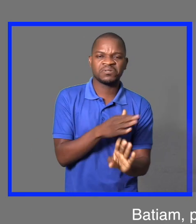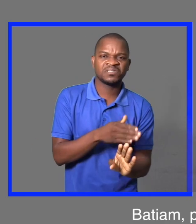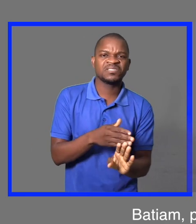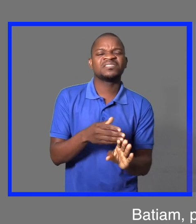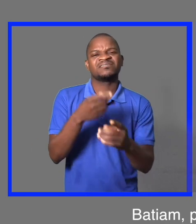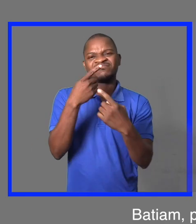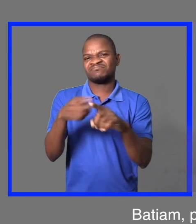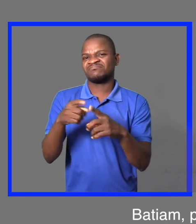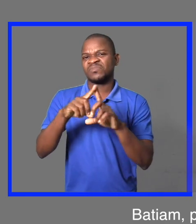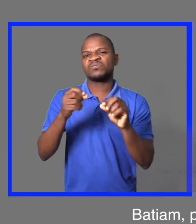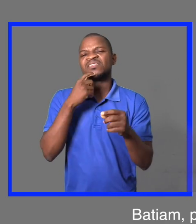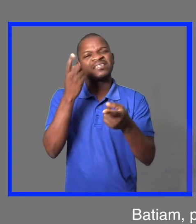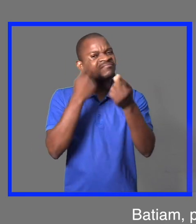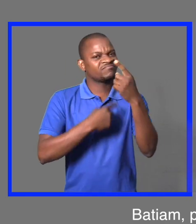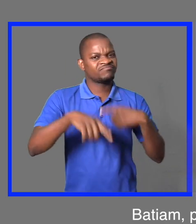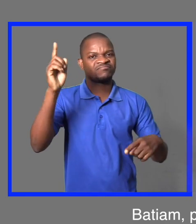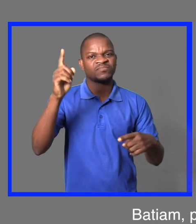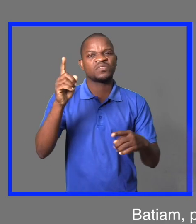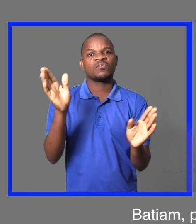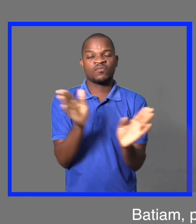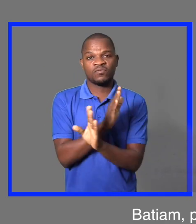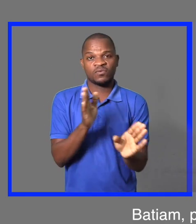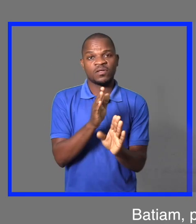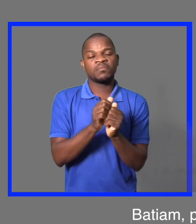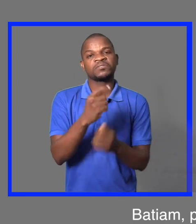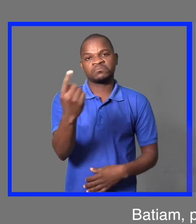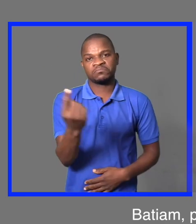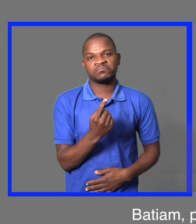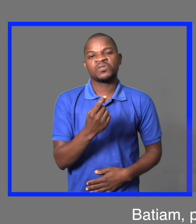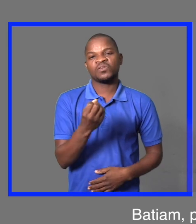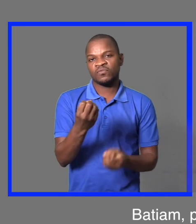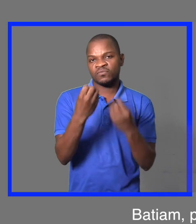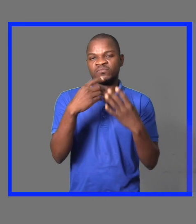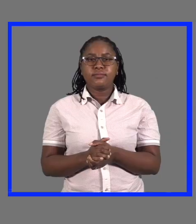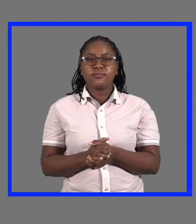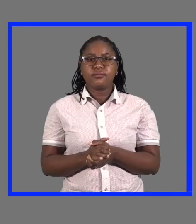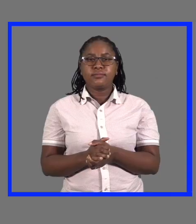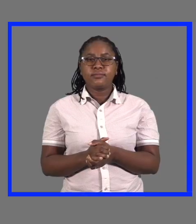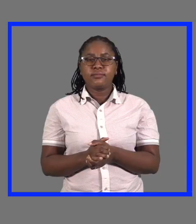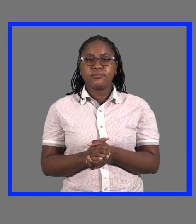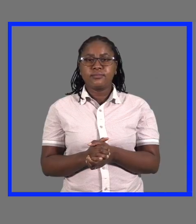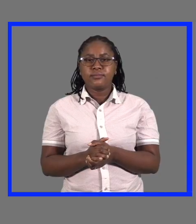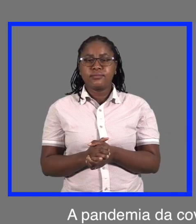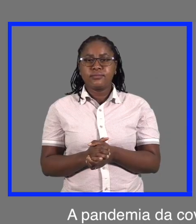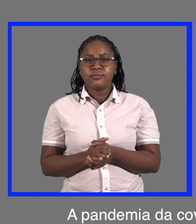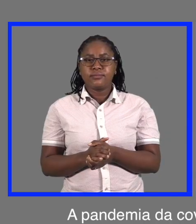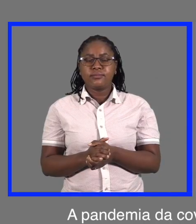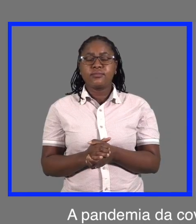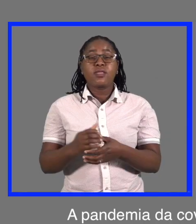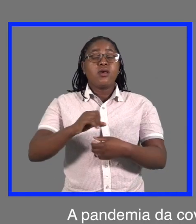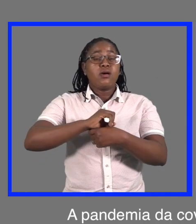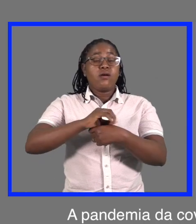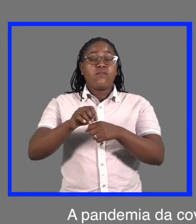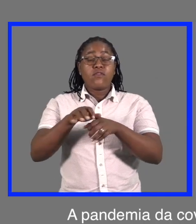batiam, outros pisavam, outros giravam da carteira. Ela sempre tinha que queixar. A pandemia